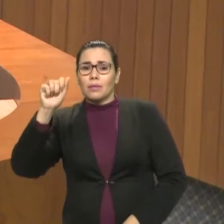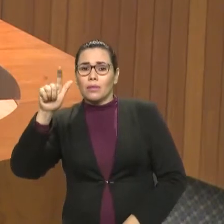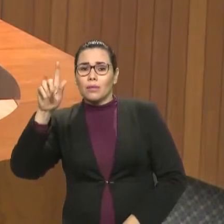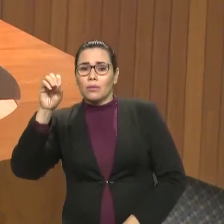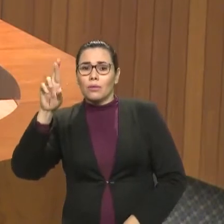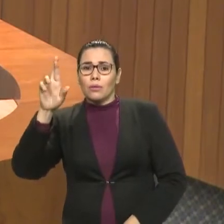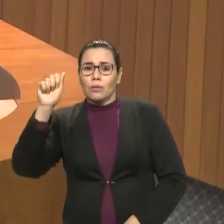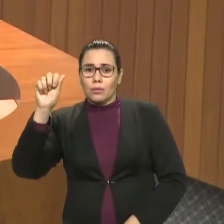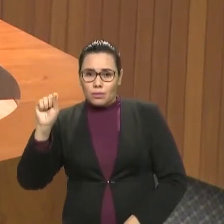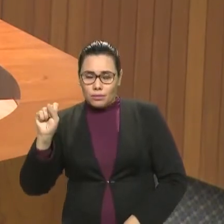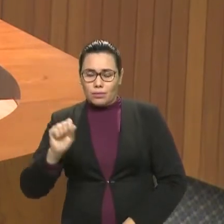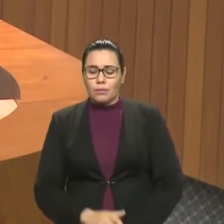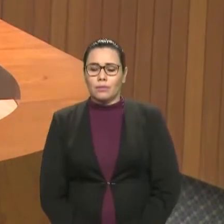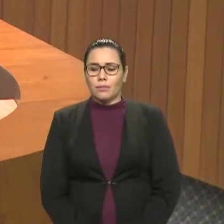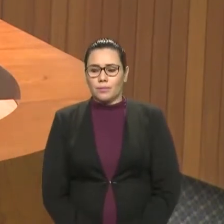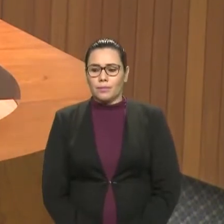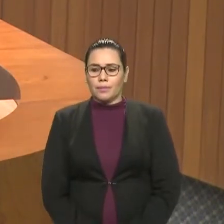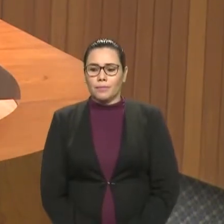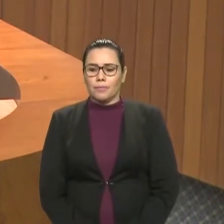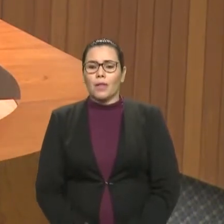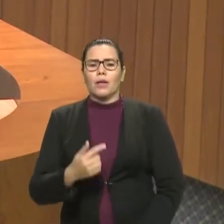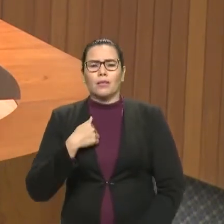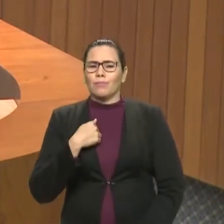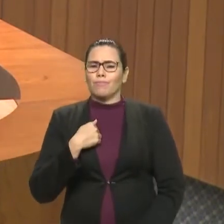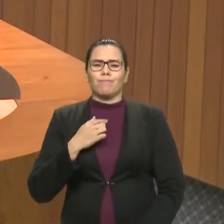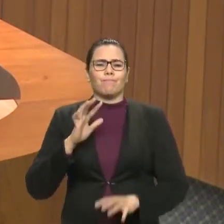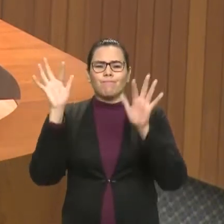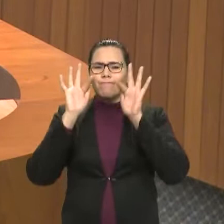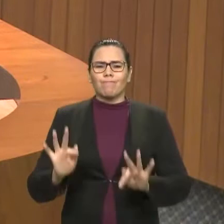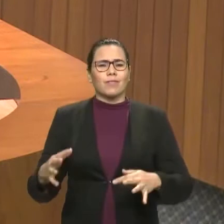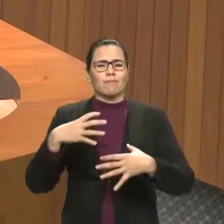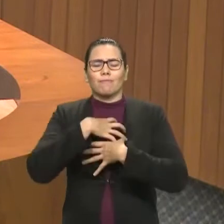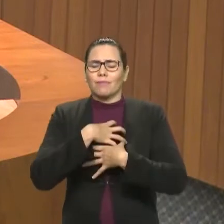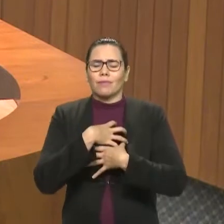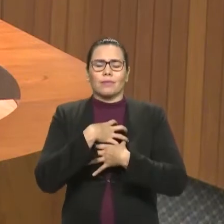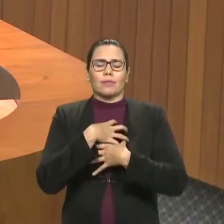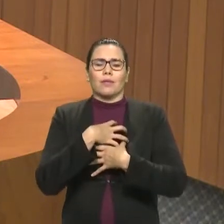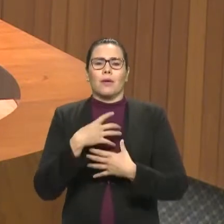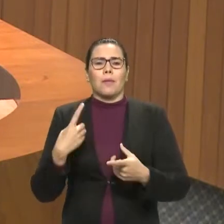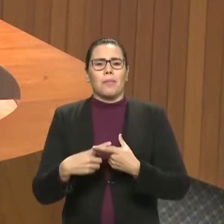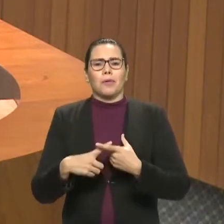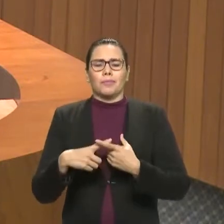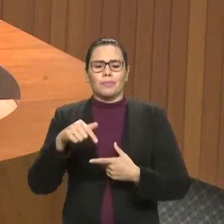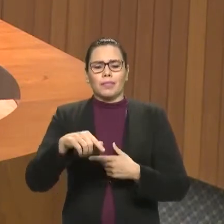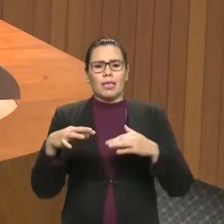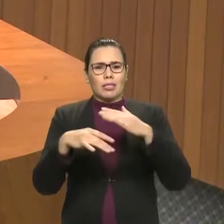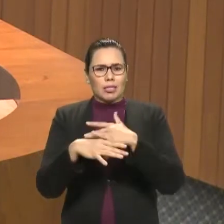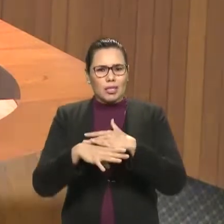dessa conquista porque ela vem cada vez mais engrandecer a cidade de Bacabal vem e